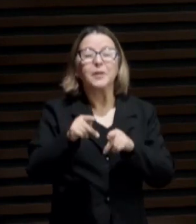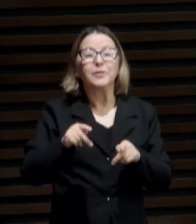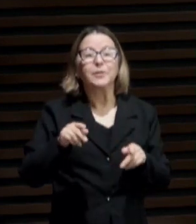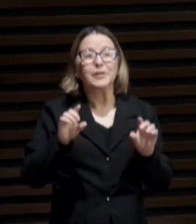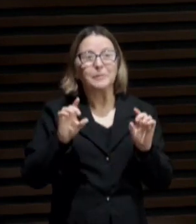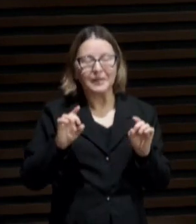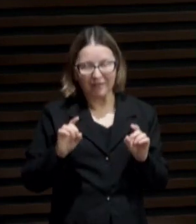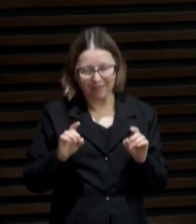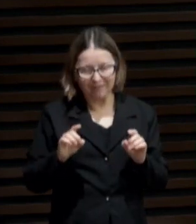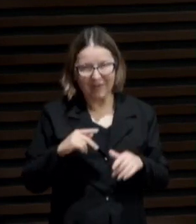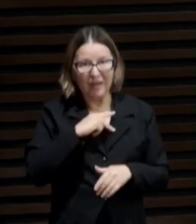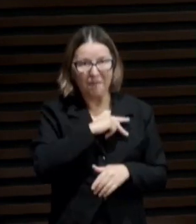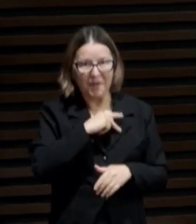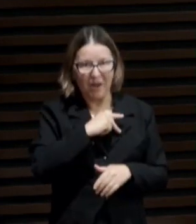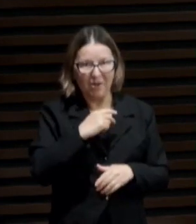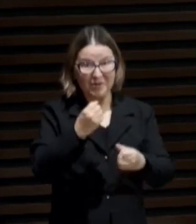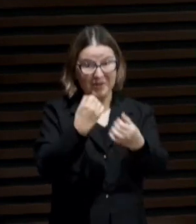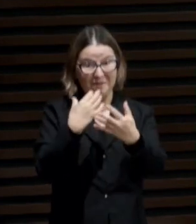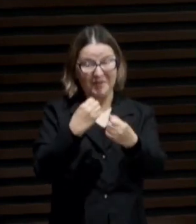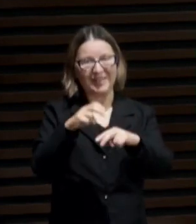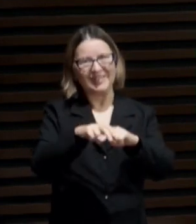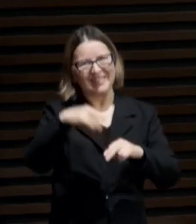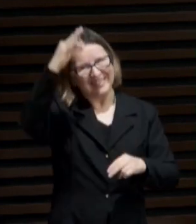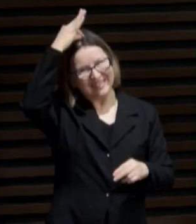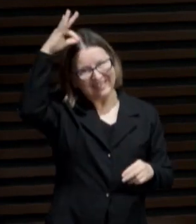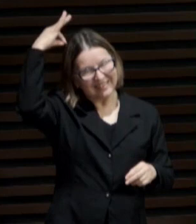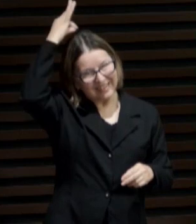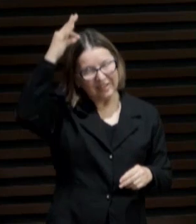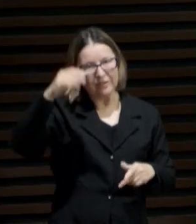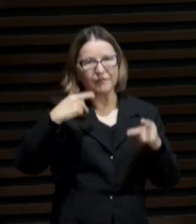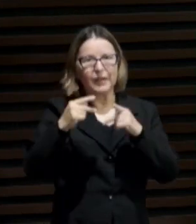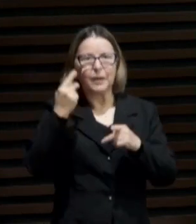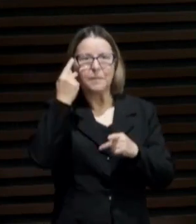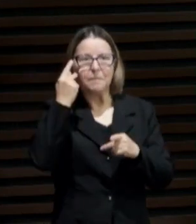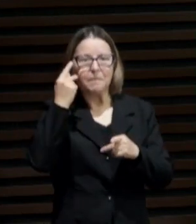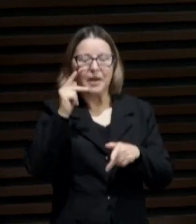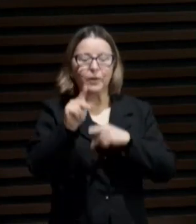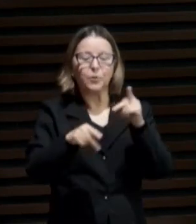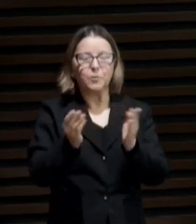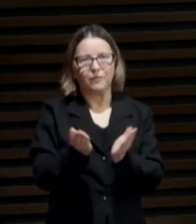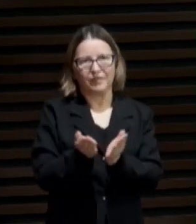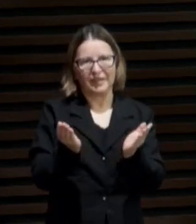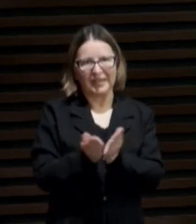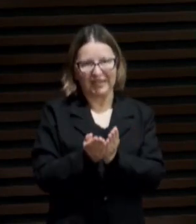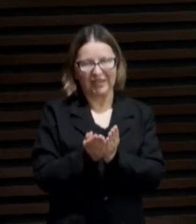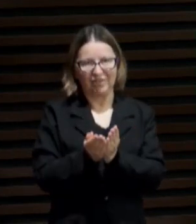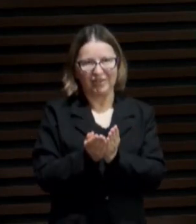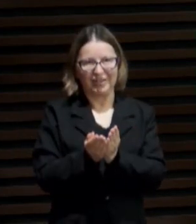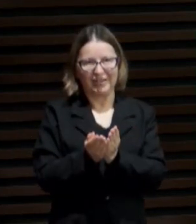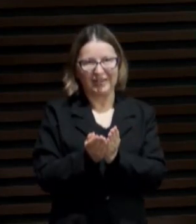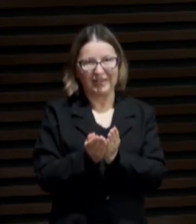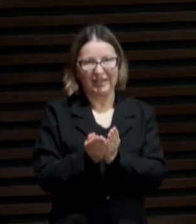Paulo aqui, inspirado pelo Espírito Santo, ele está falando aos cristãos, aos que foram nascidos